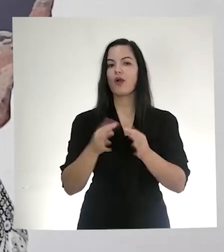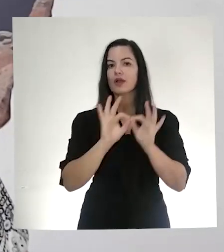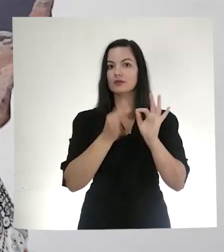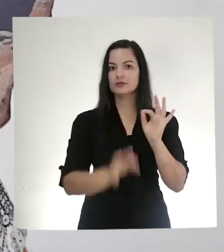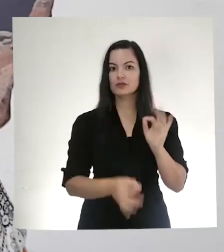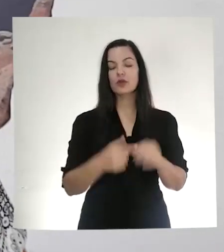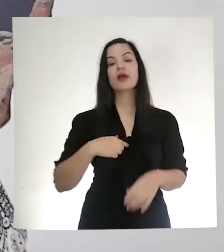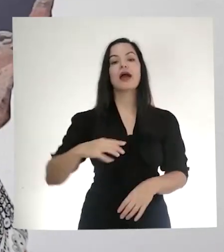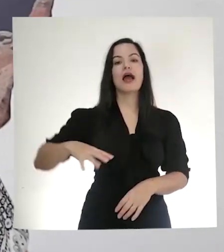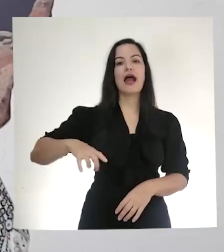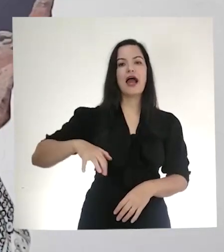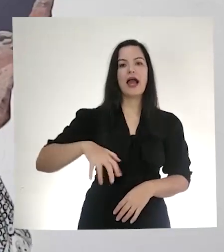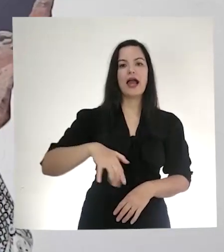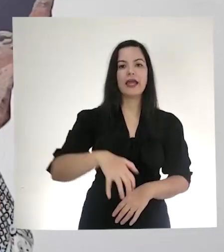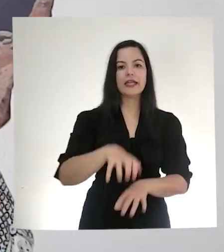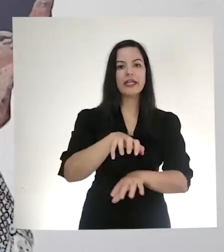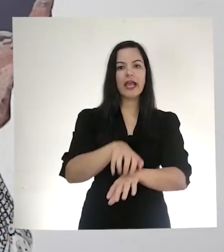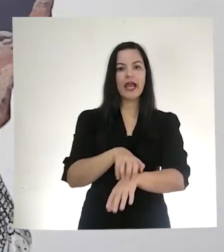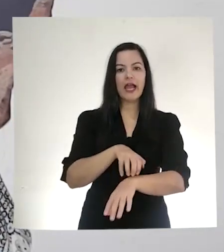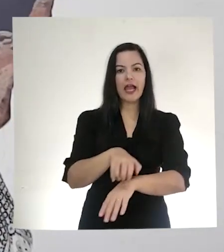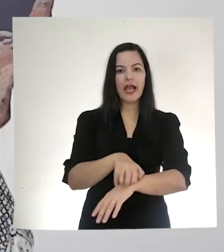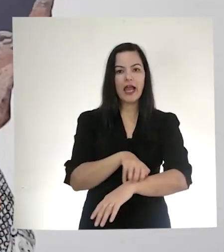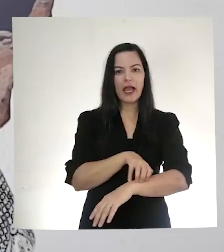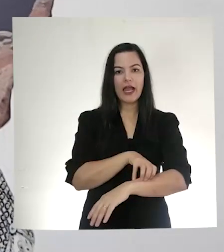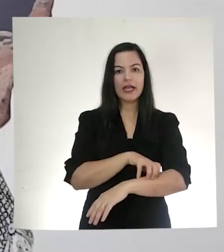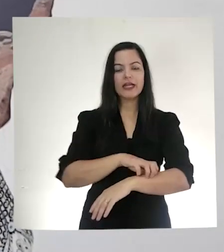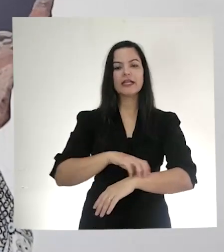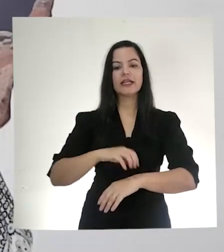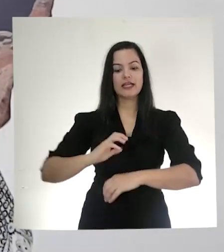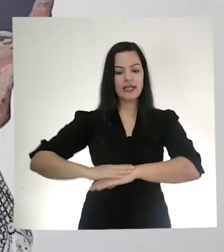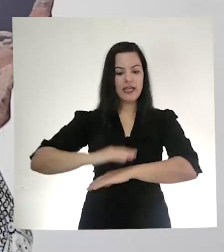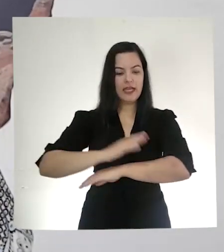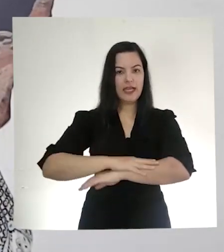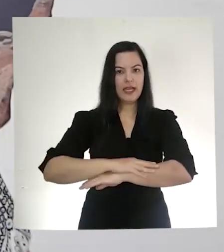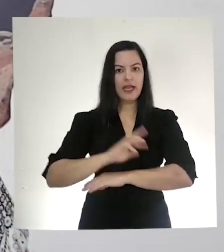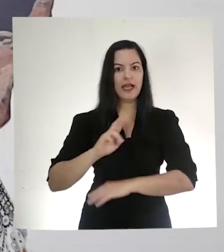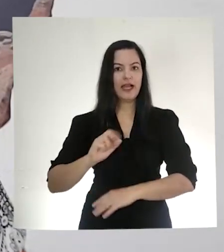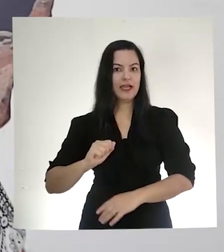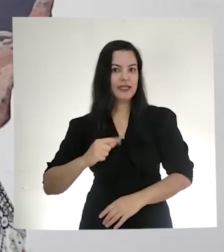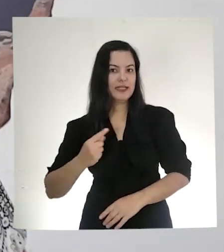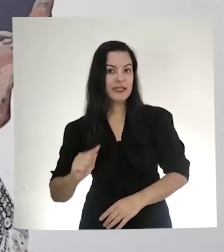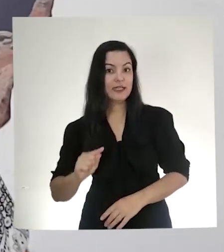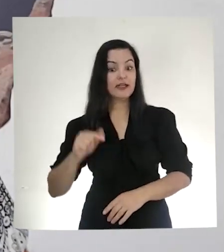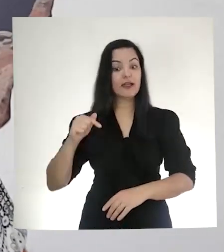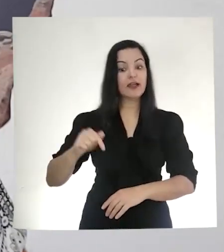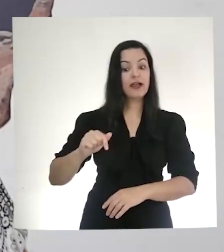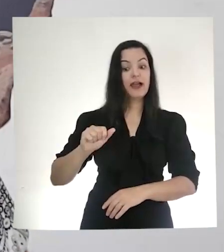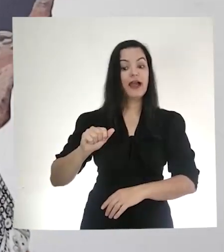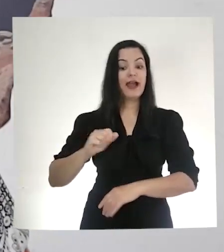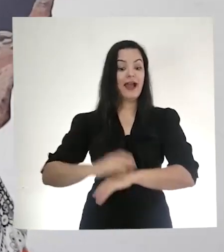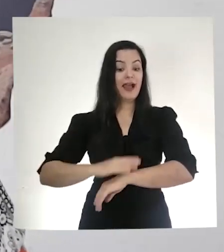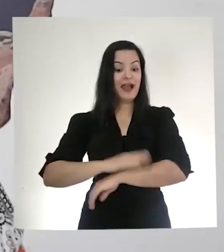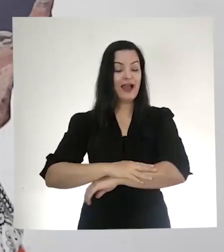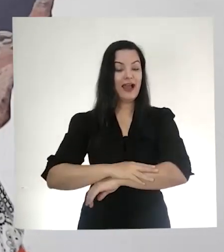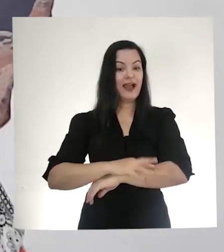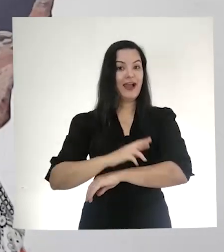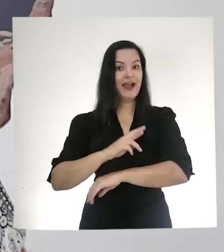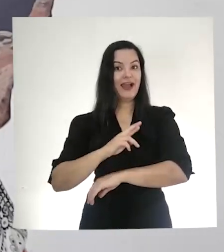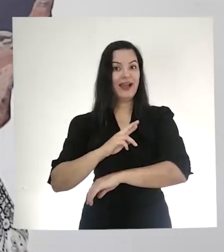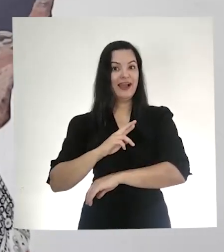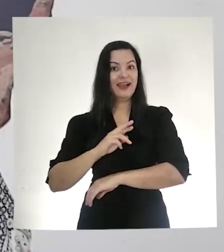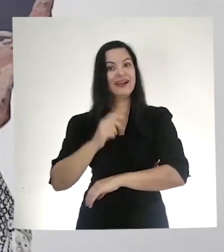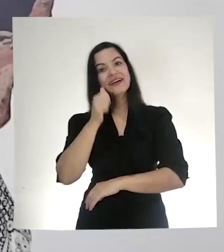inteira. A aranha arranha a rã. A rã arranha a